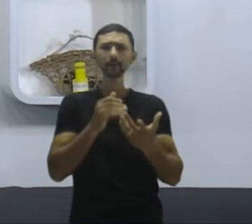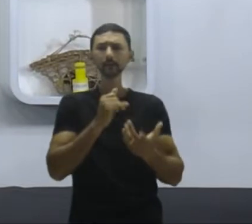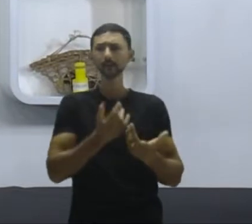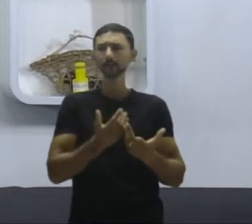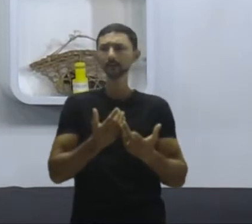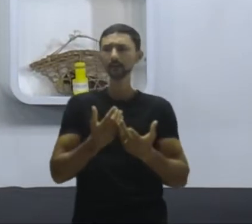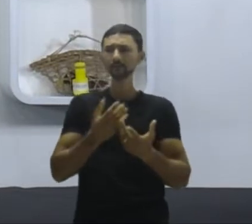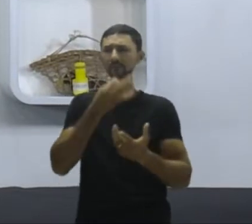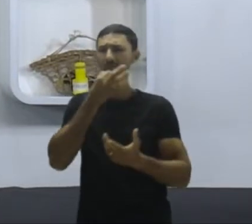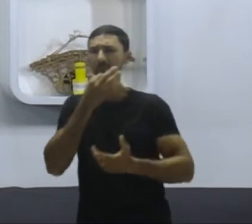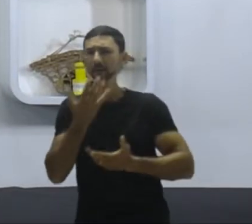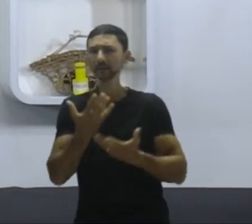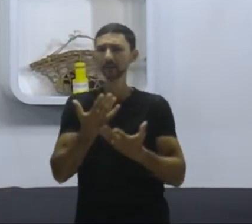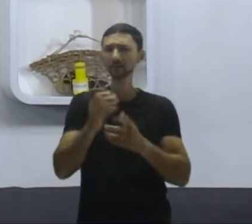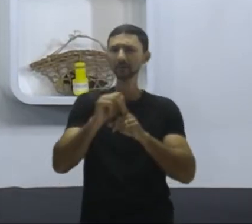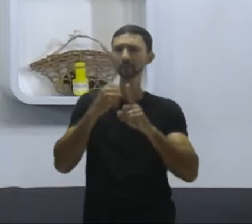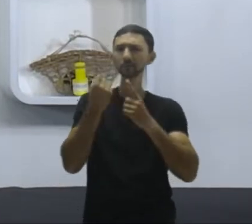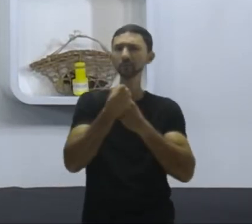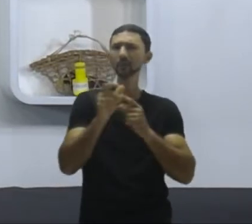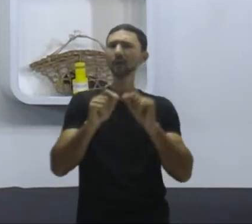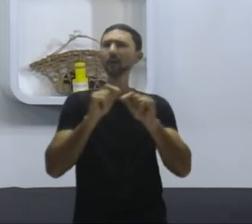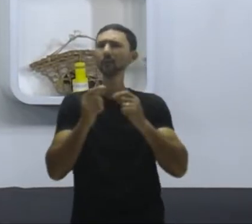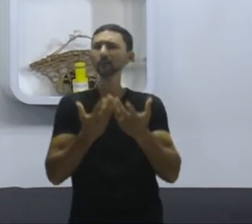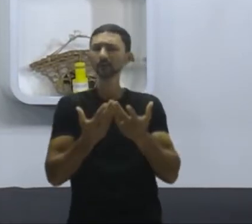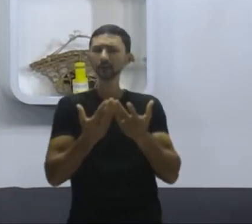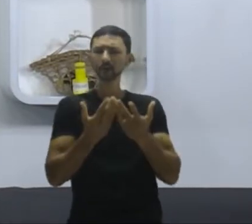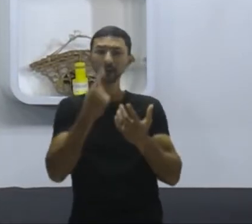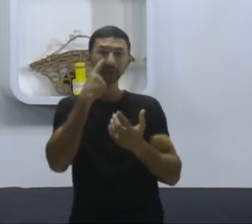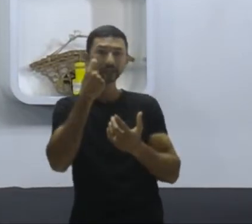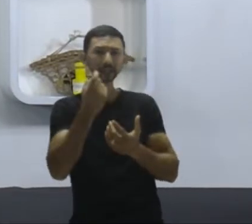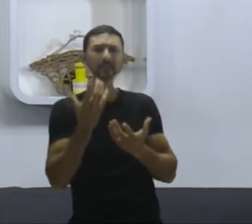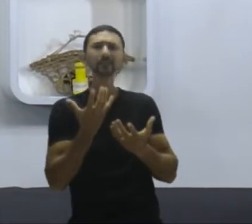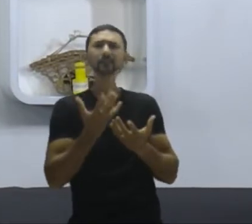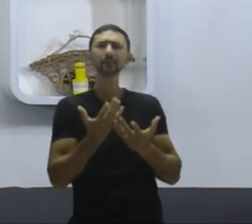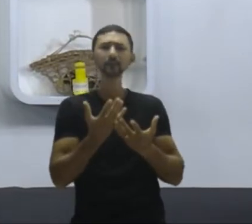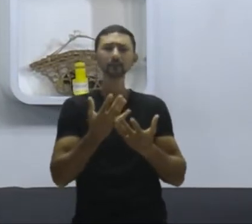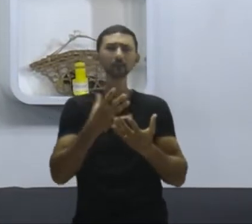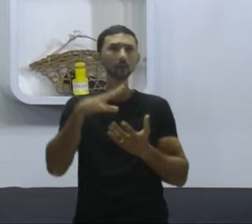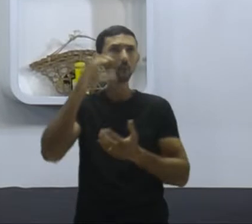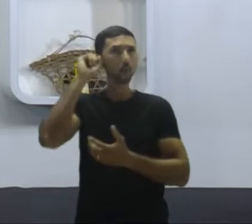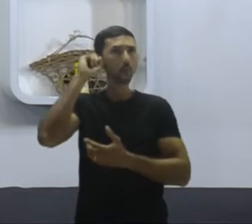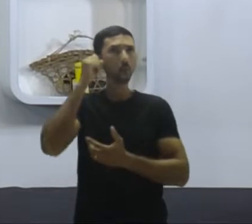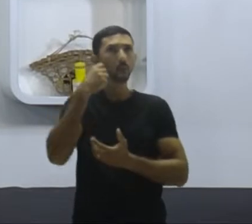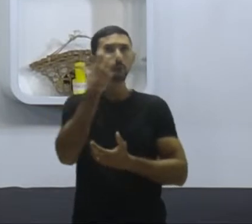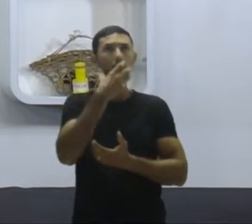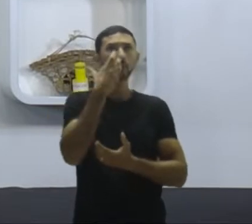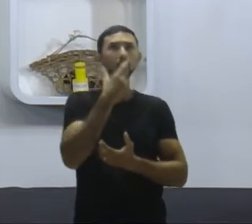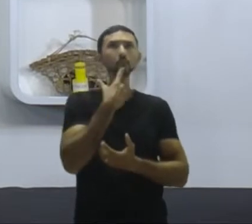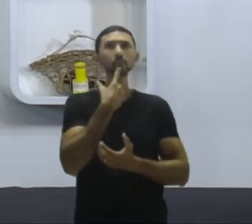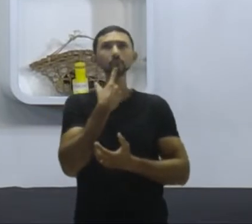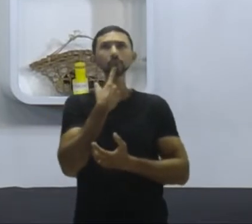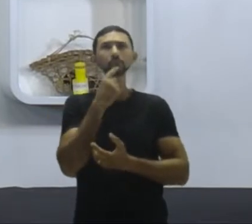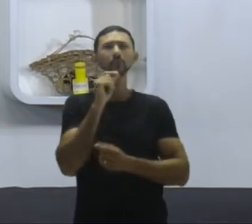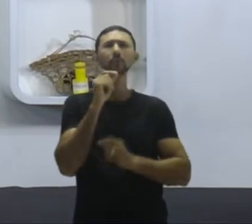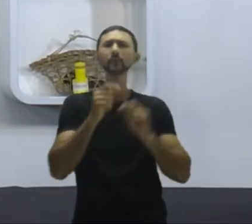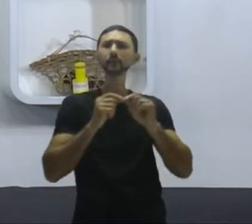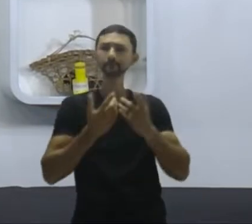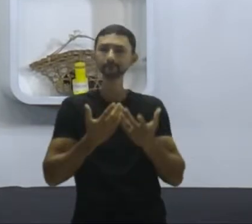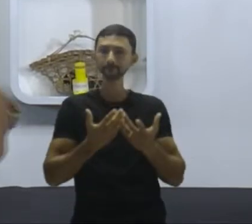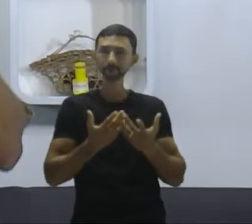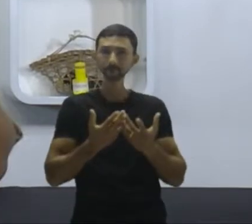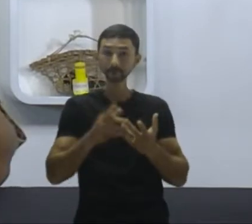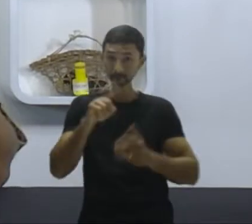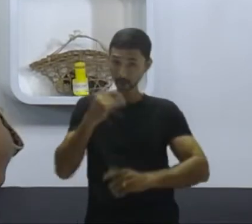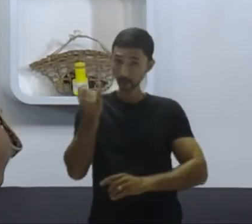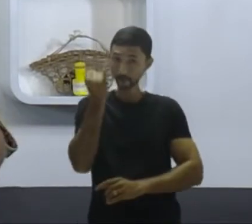uma crítica social. Qual é a intenção aqui quando eu escuto uma música? Certo? Isso é